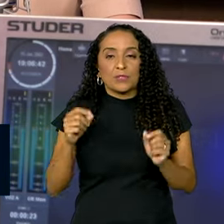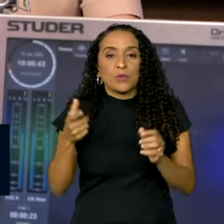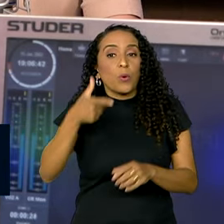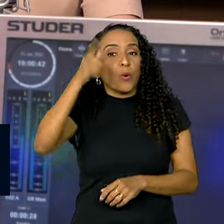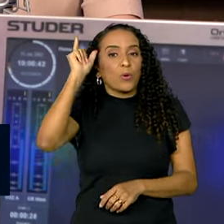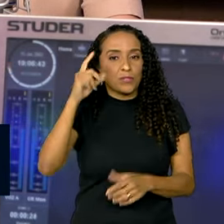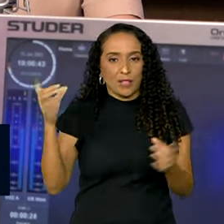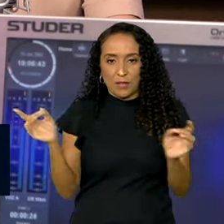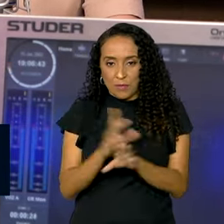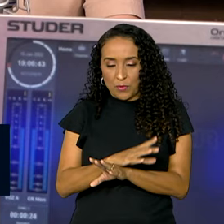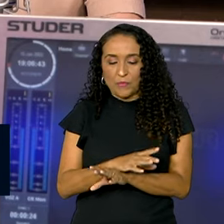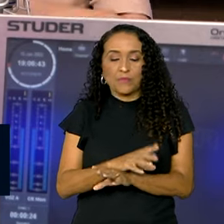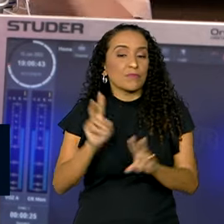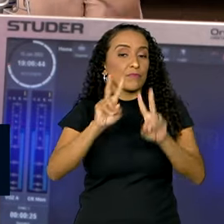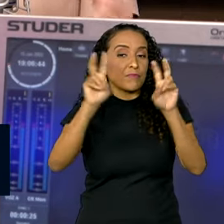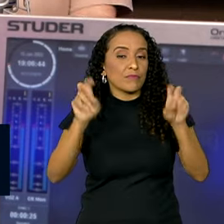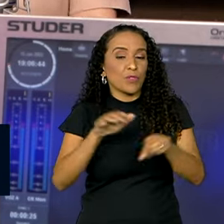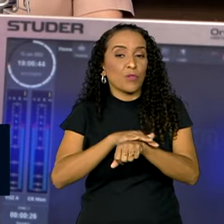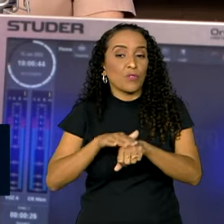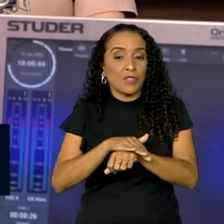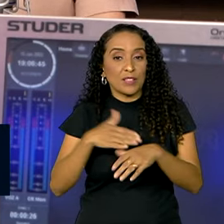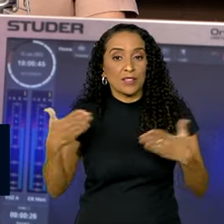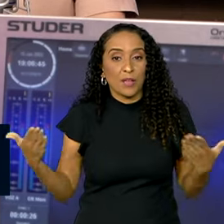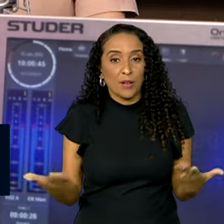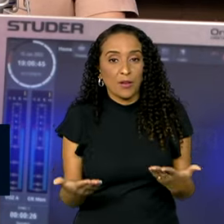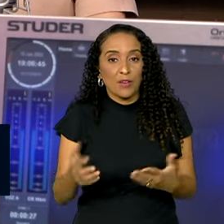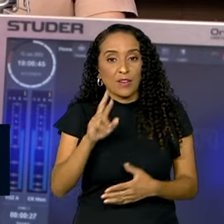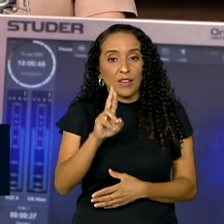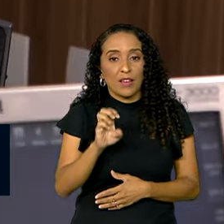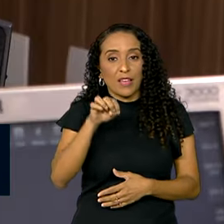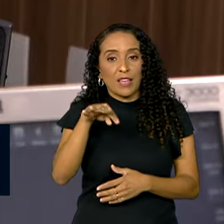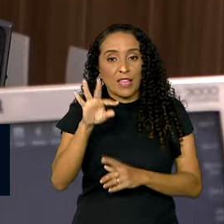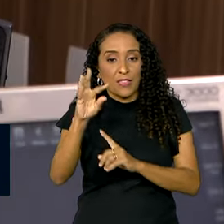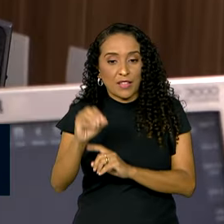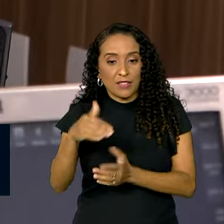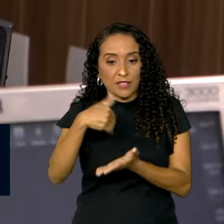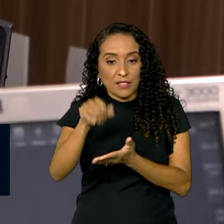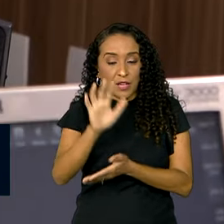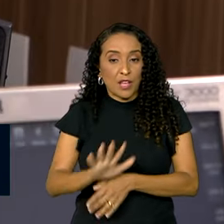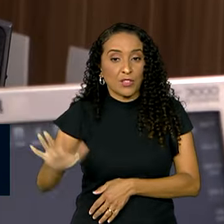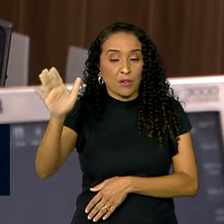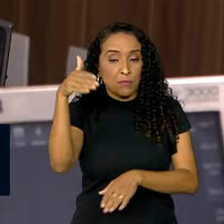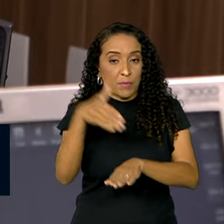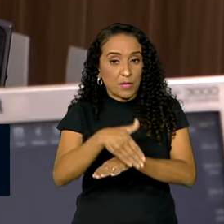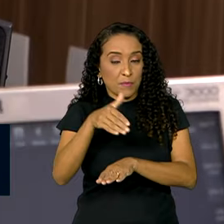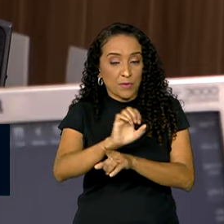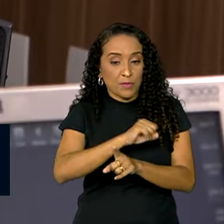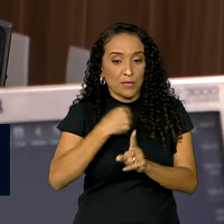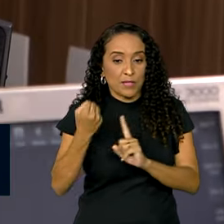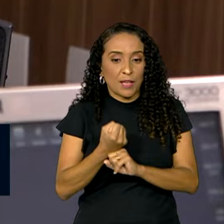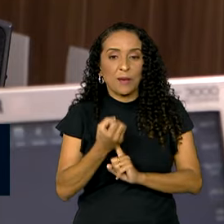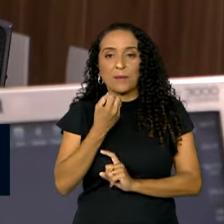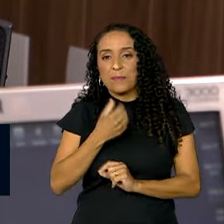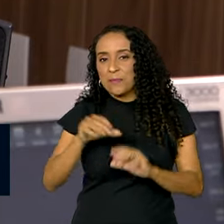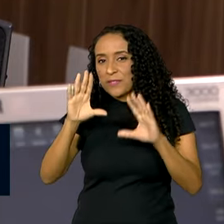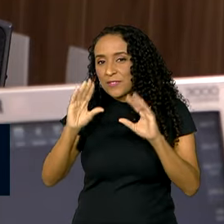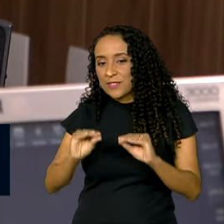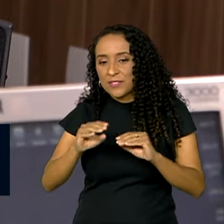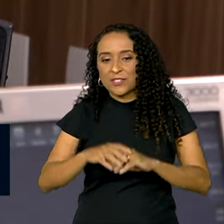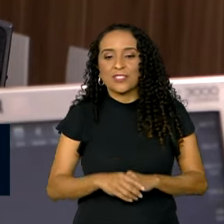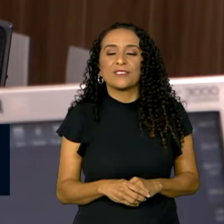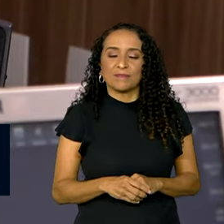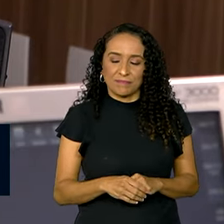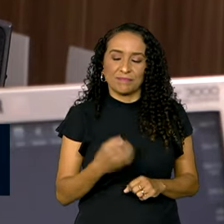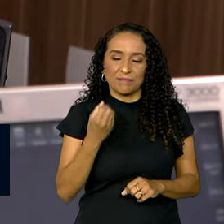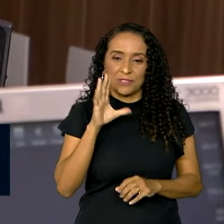ontem sobre esse assunto a gente conversa agora com Renato Simões secretário nacional de participação social Boa noite secretário